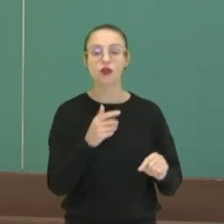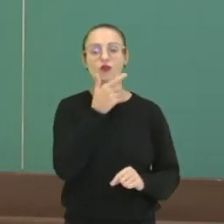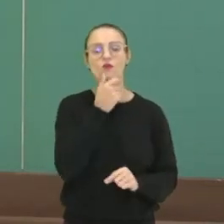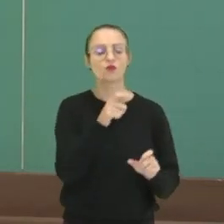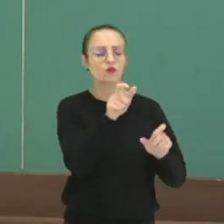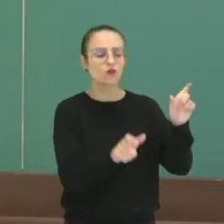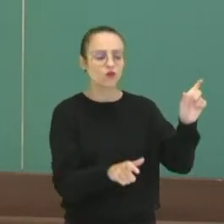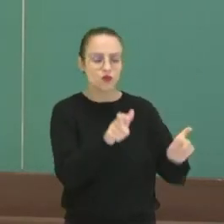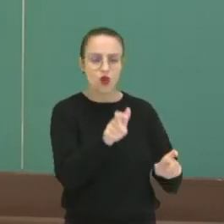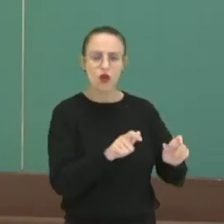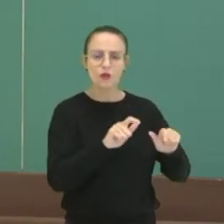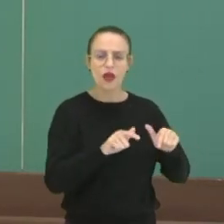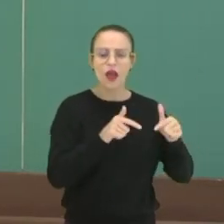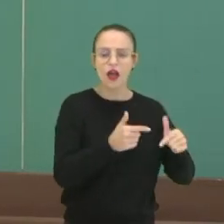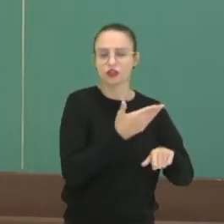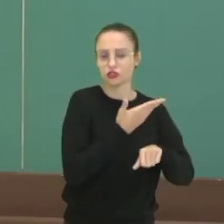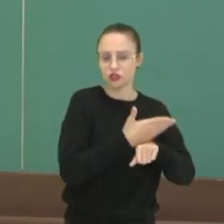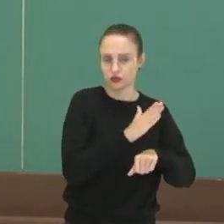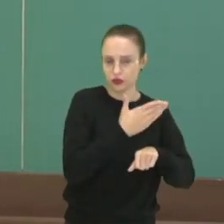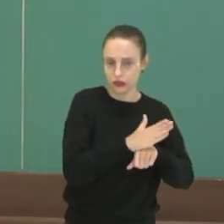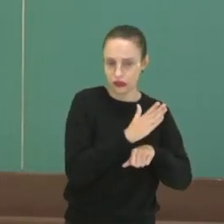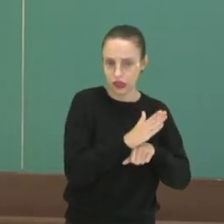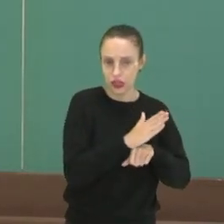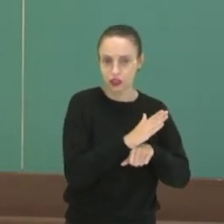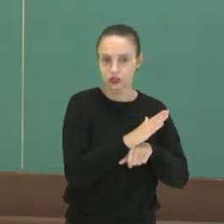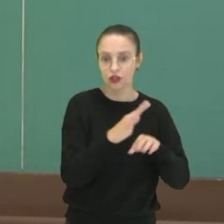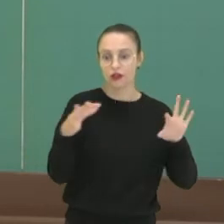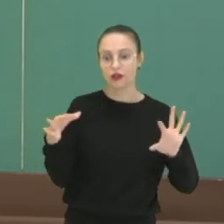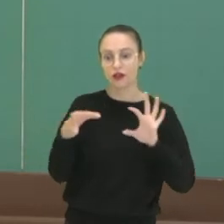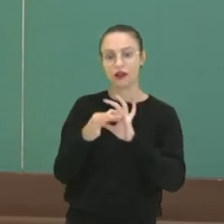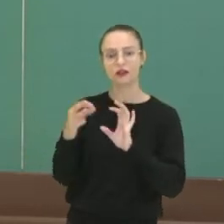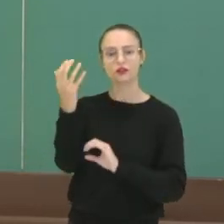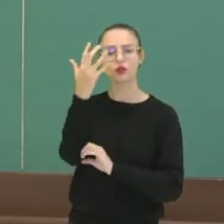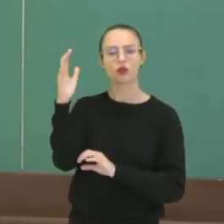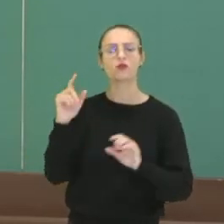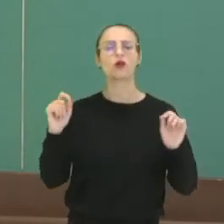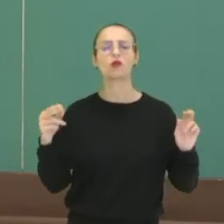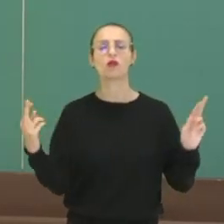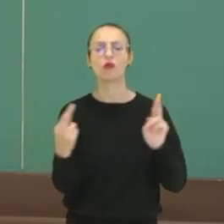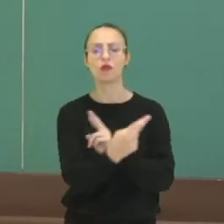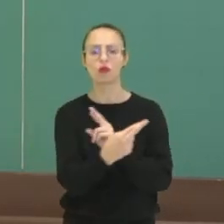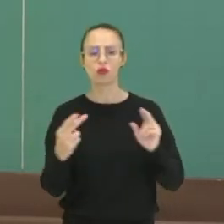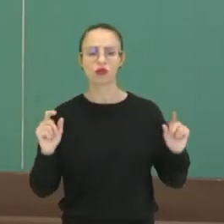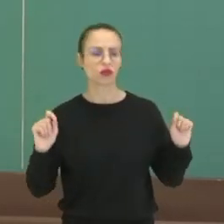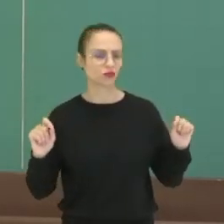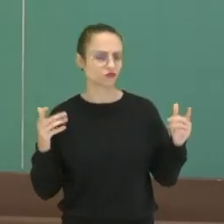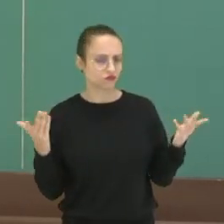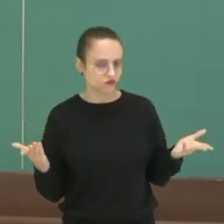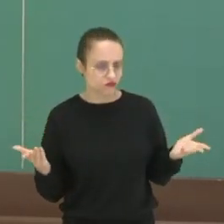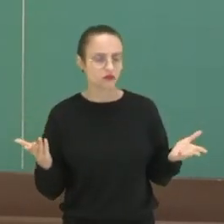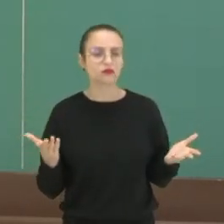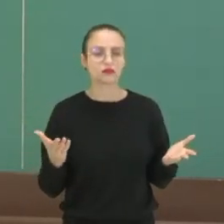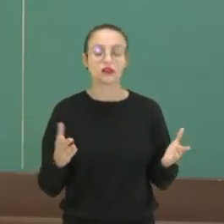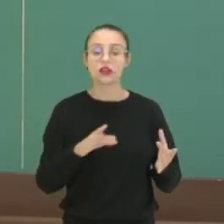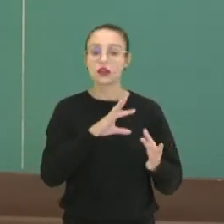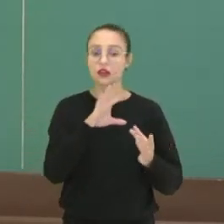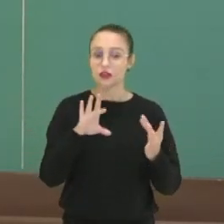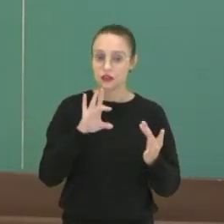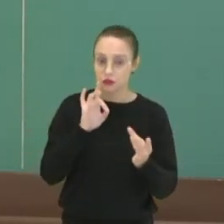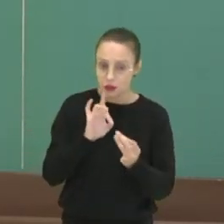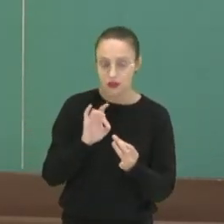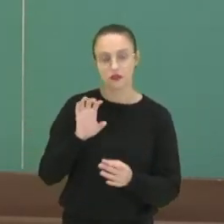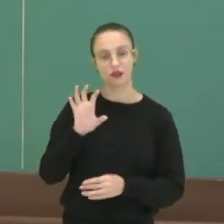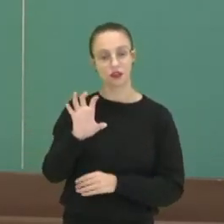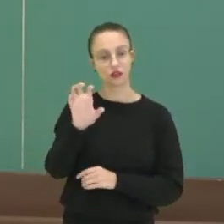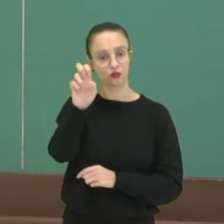ou seja, as atividades desenvolvidas pelo homem e o clima. Quais são essas relações e especificamente na região